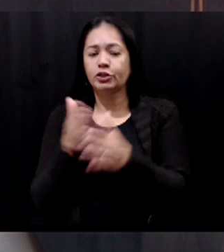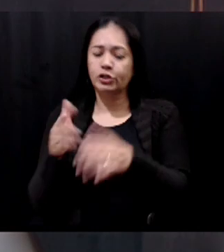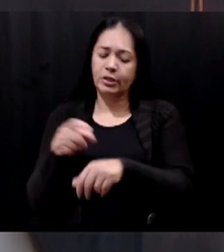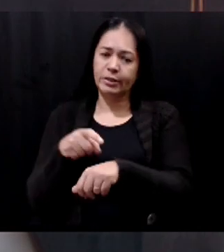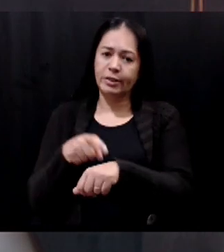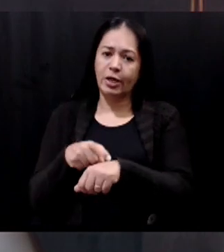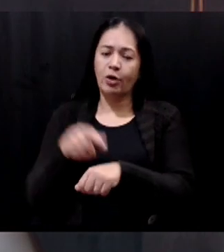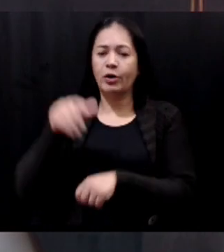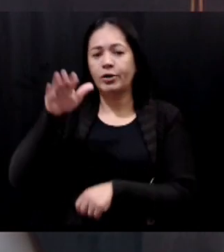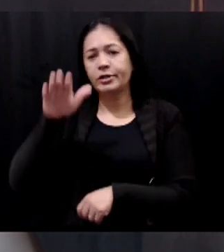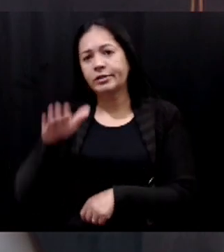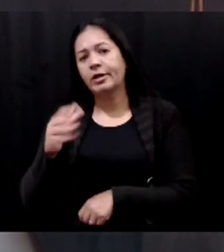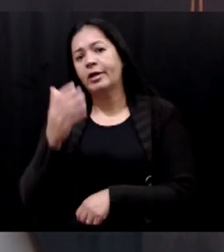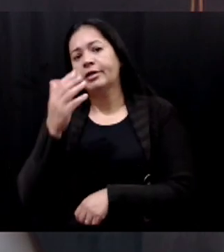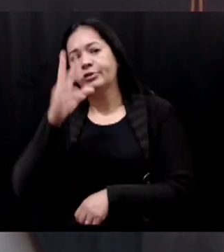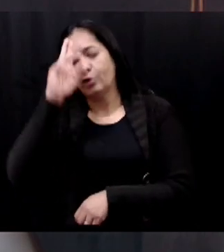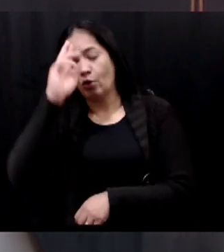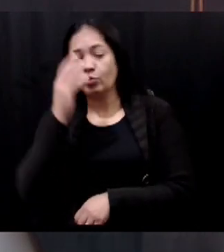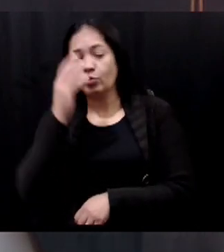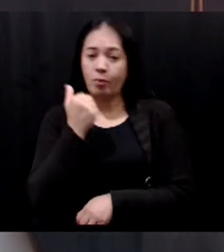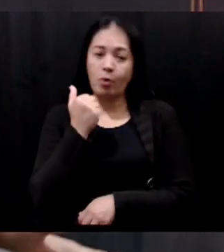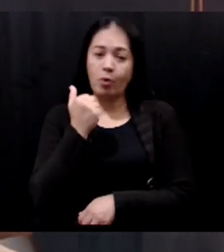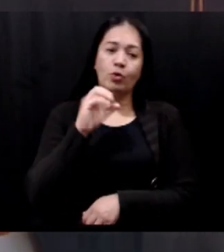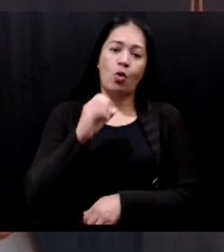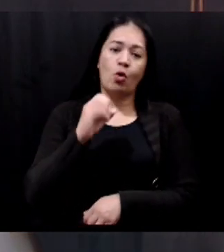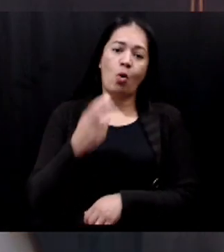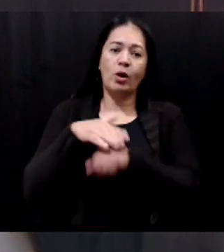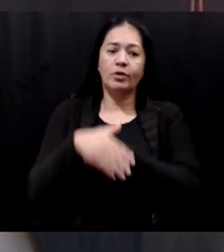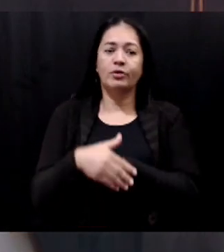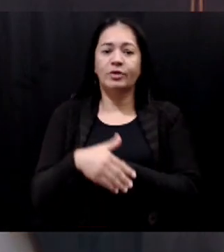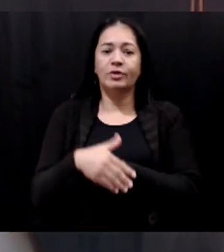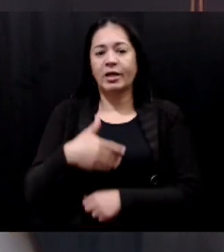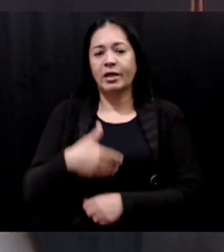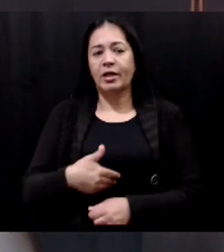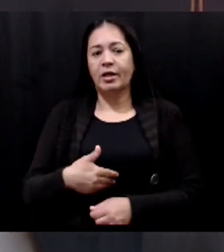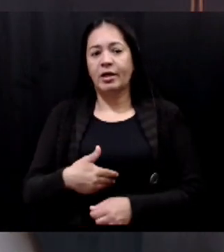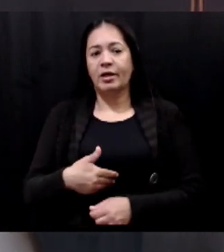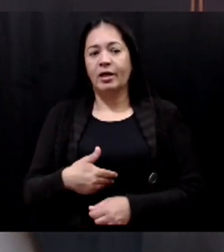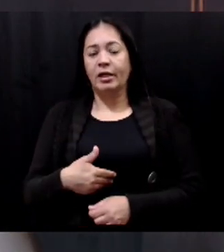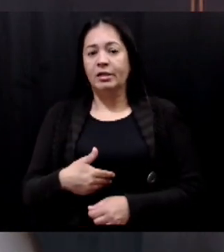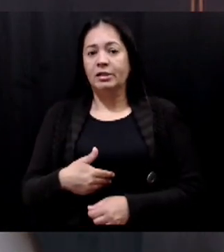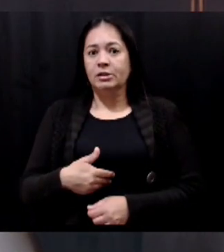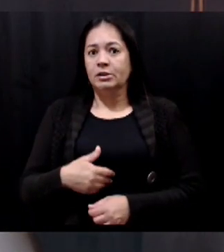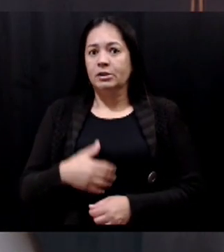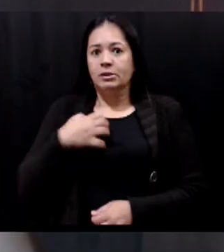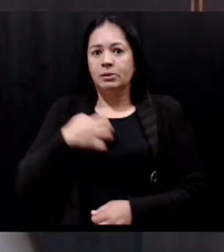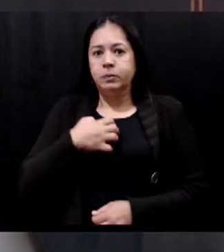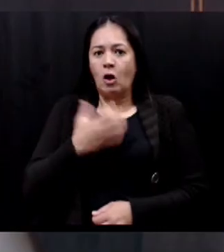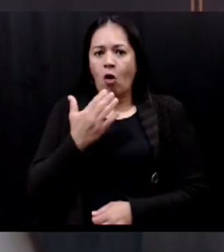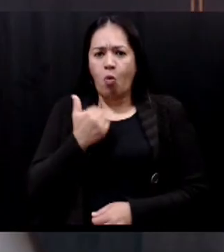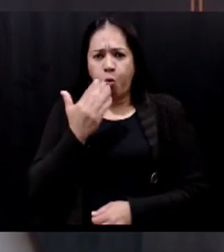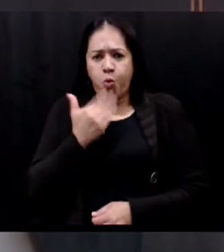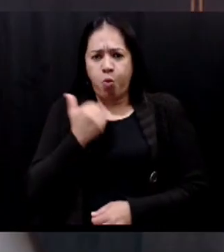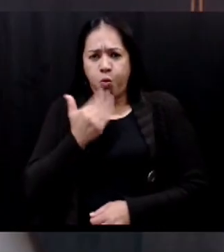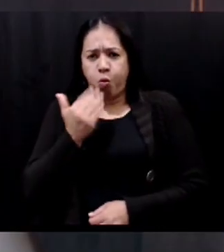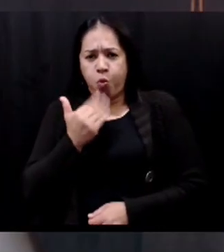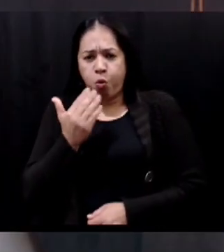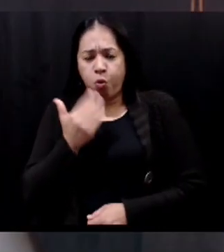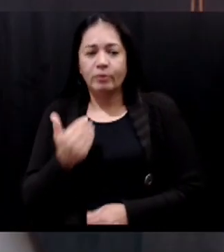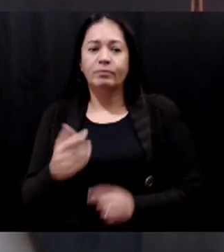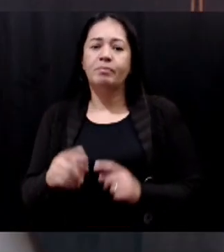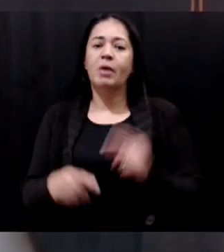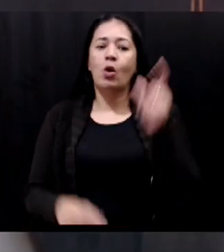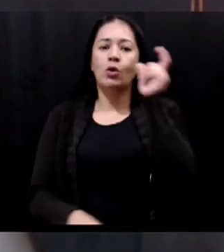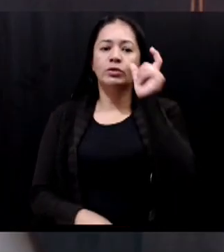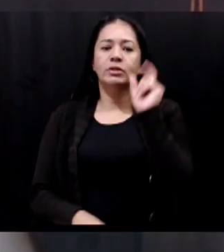da noite, não chegar em casa com aquela fome de capivara raivosa, querer comer até as paredes. Então, o interessante, o que a gente mais